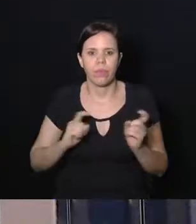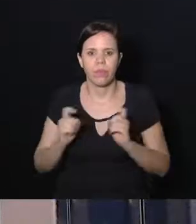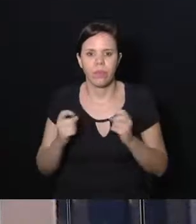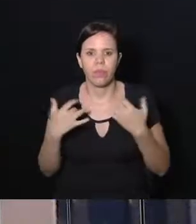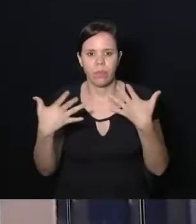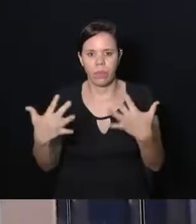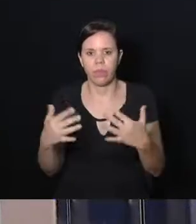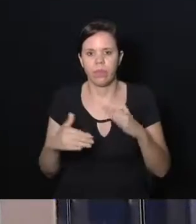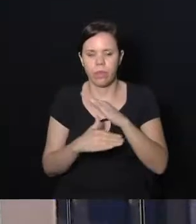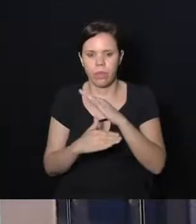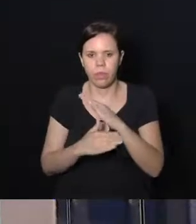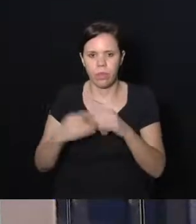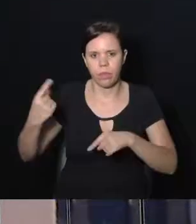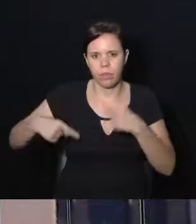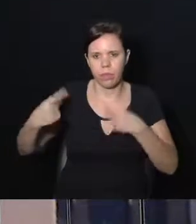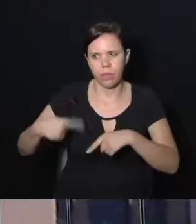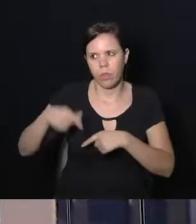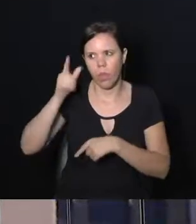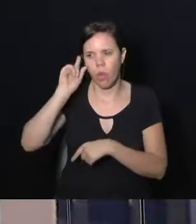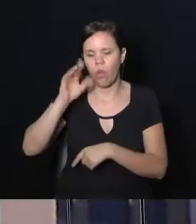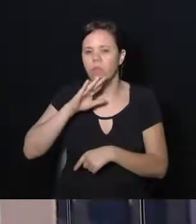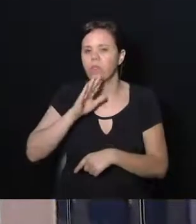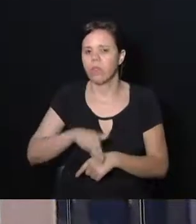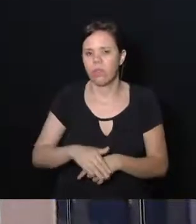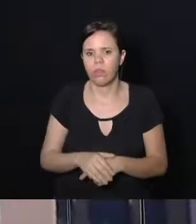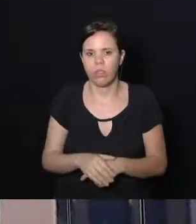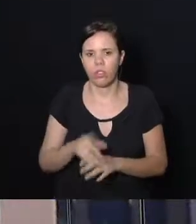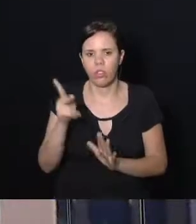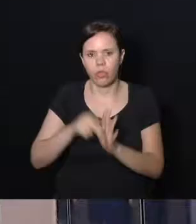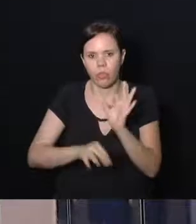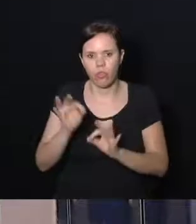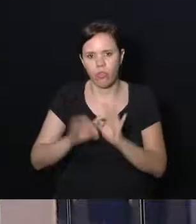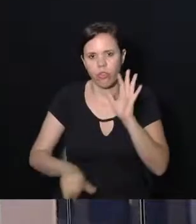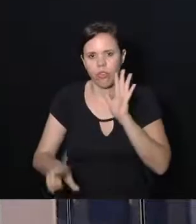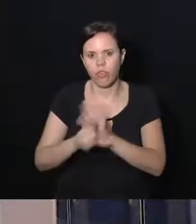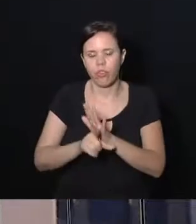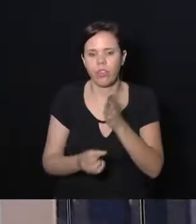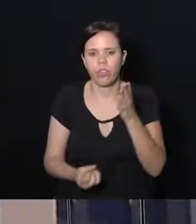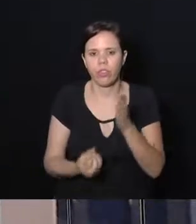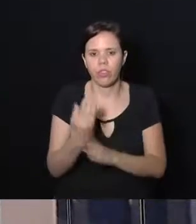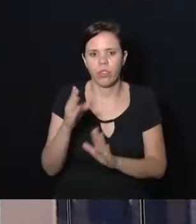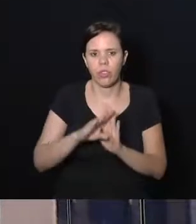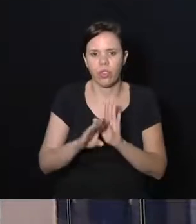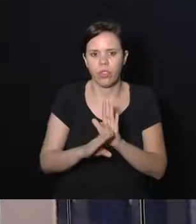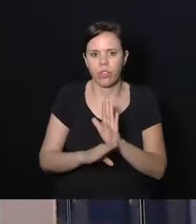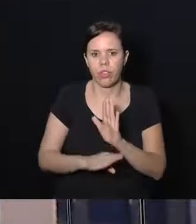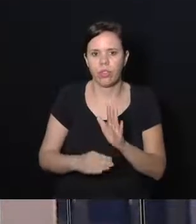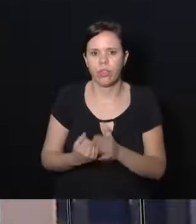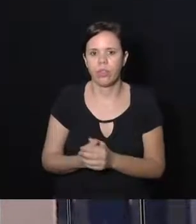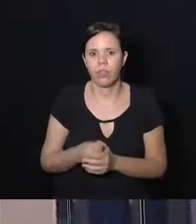a Câmara debateu ontem à tarde o projeto de lei que cria o Programa